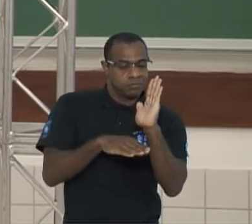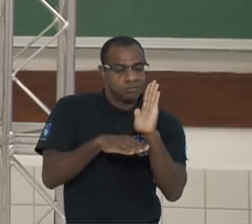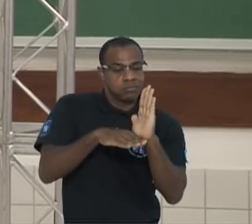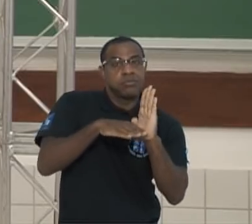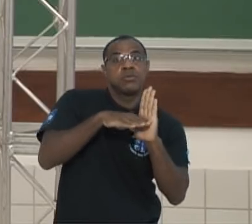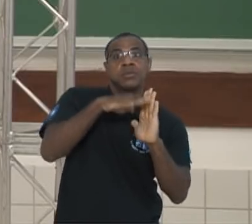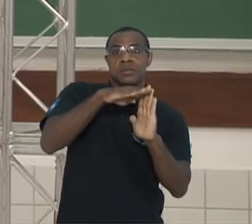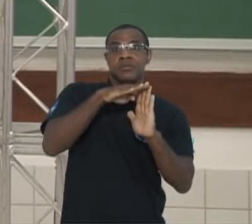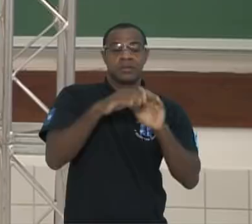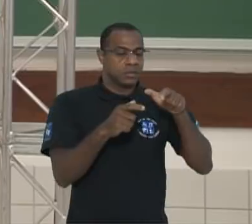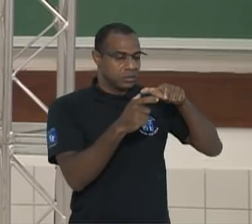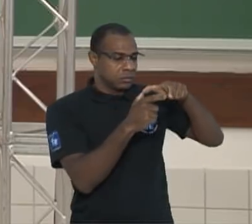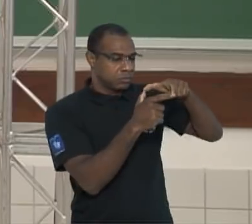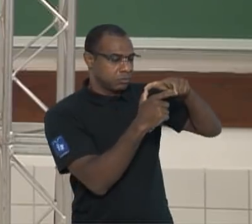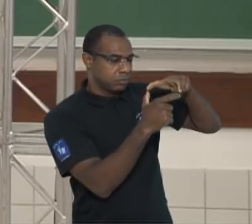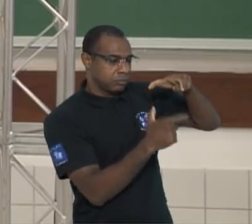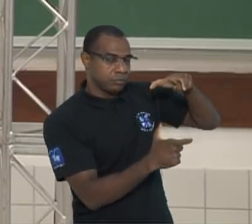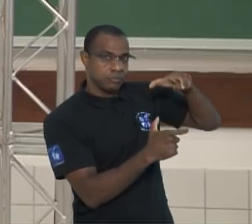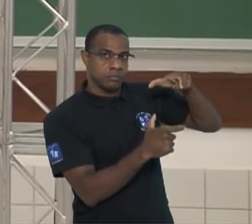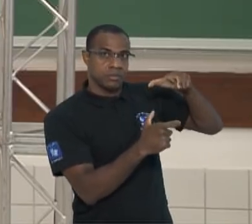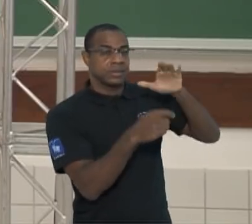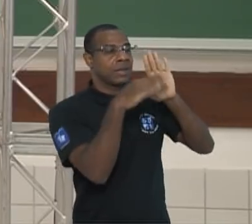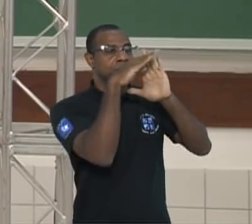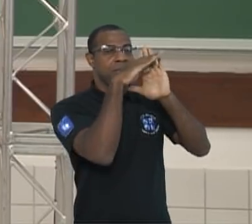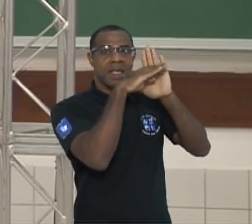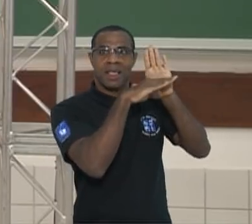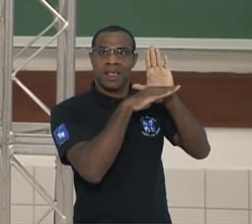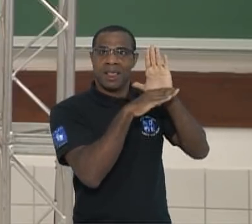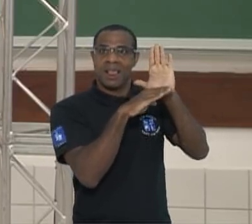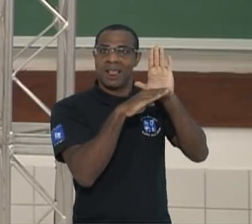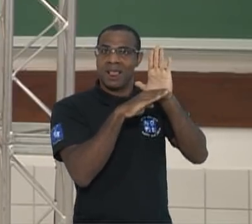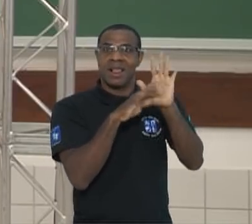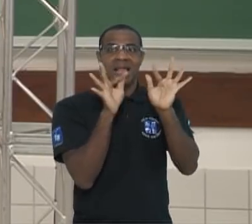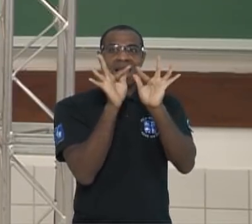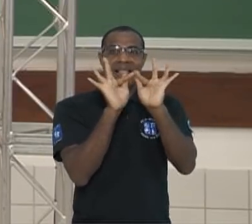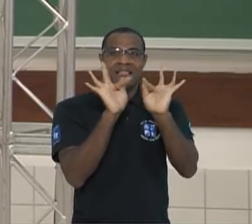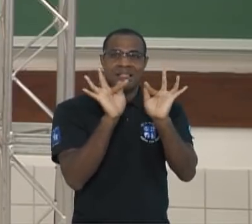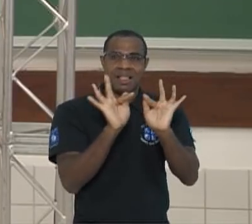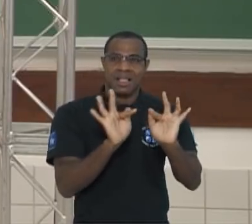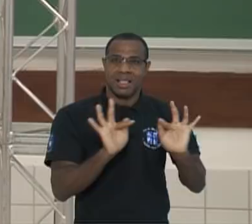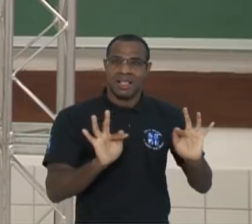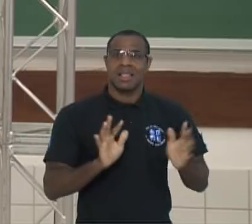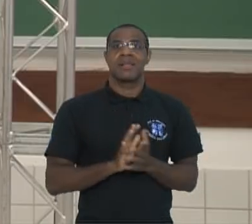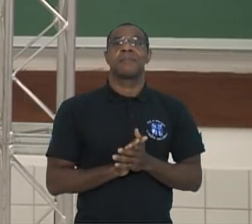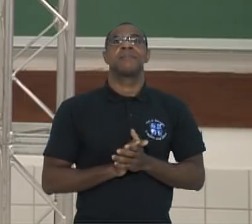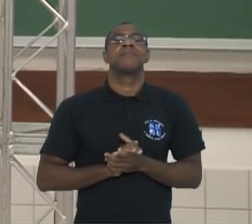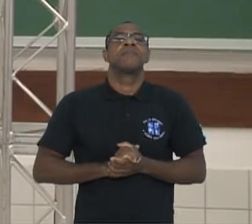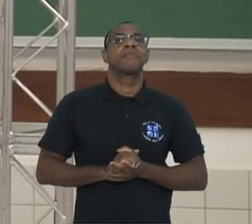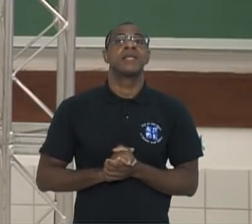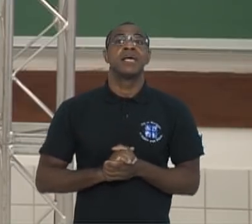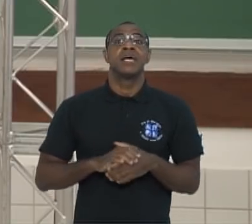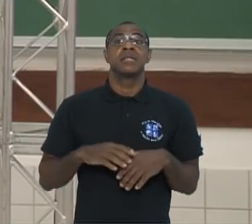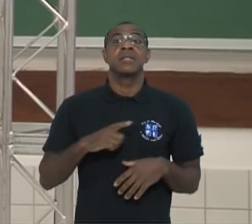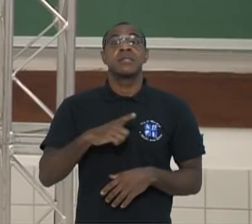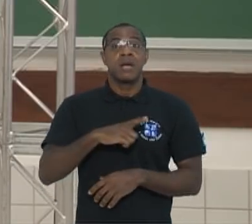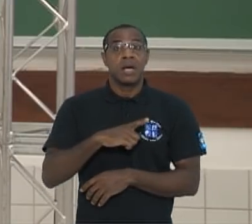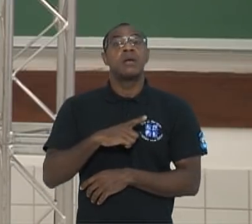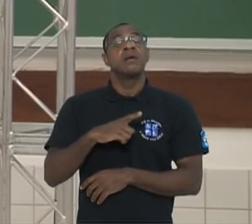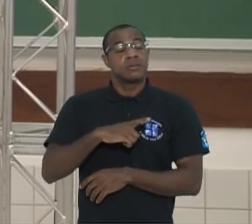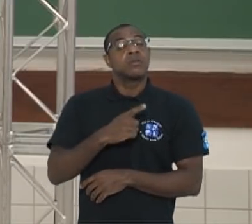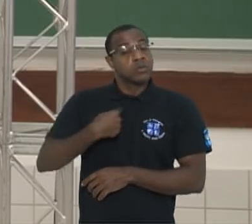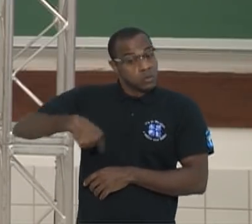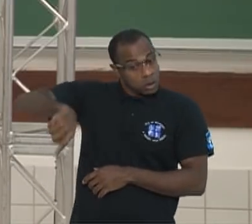está detalhado essas informações e muito mais ainda, né? A média, né? Então, nós vamos responder e